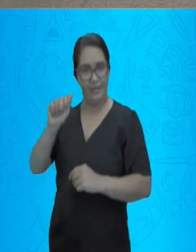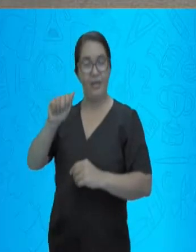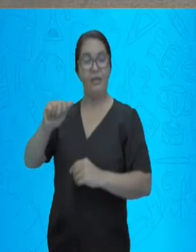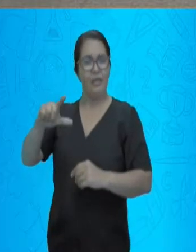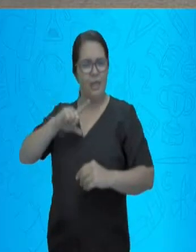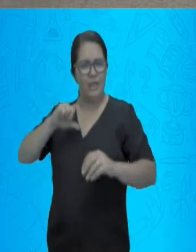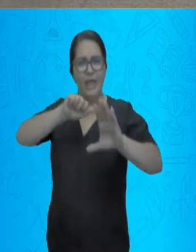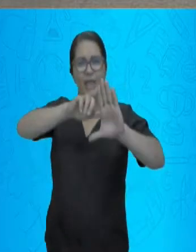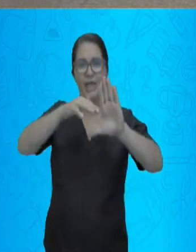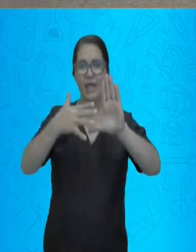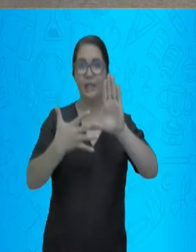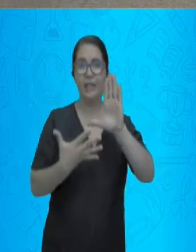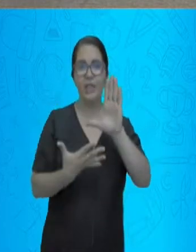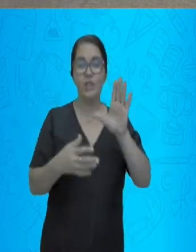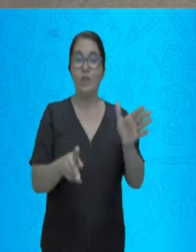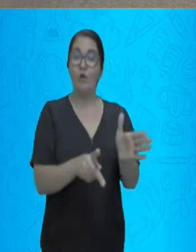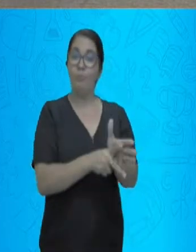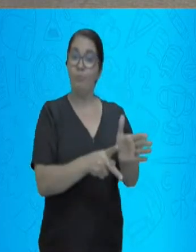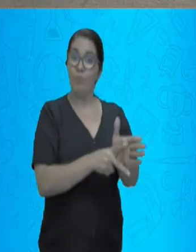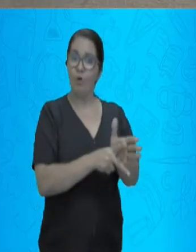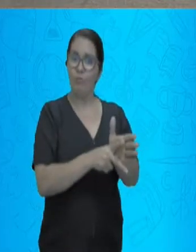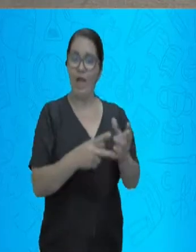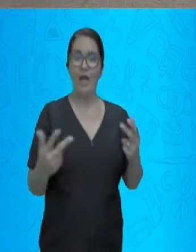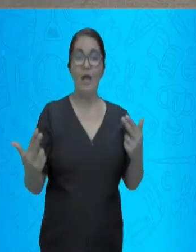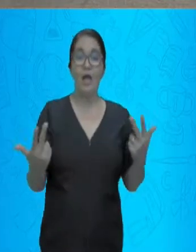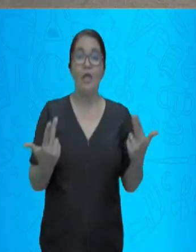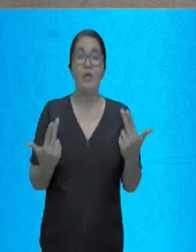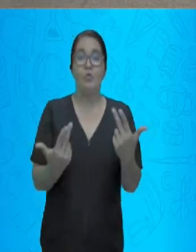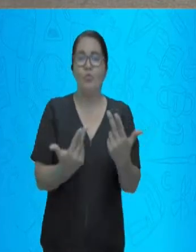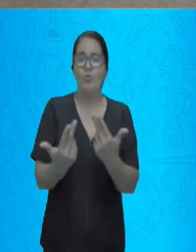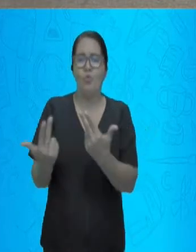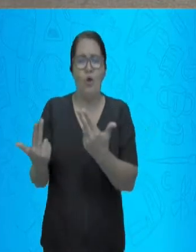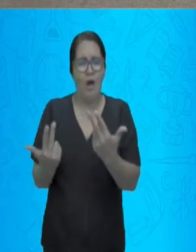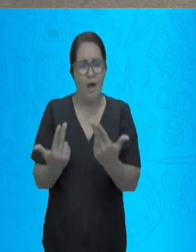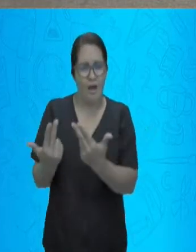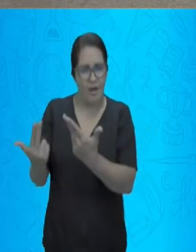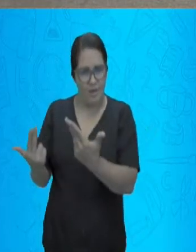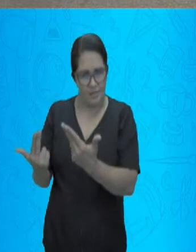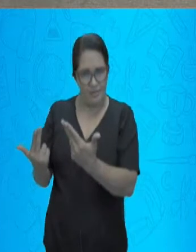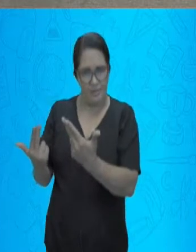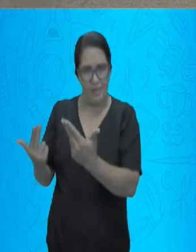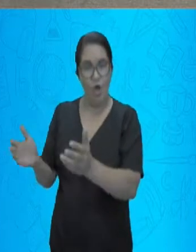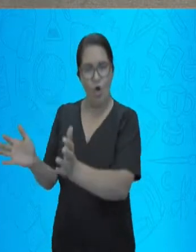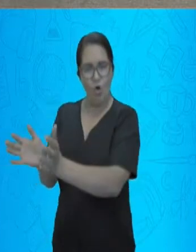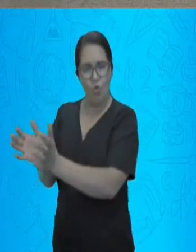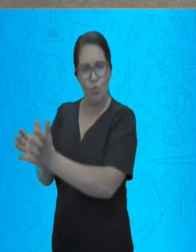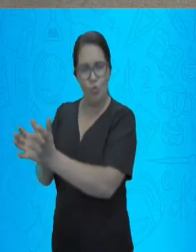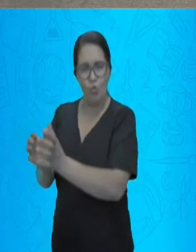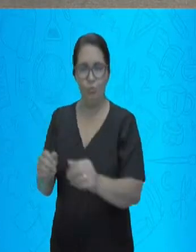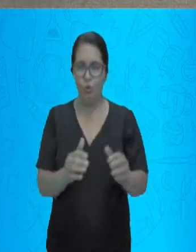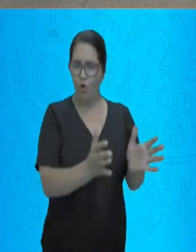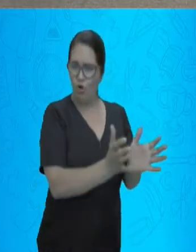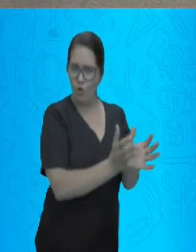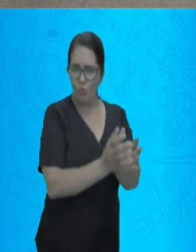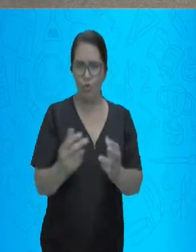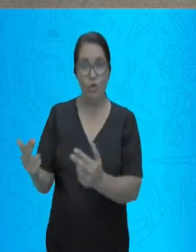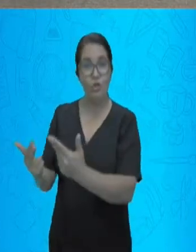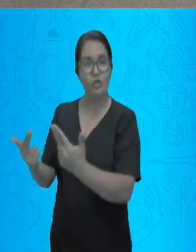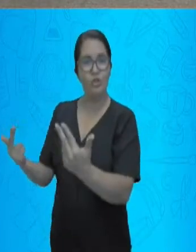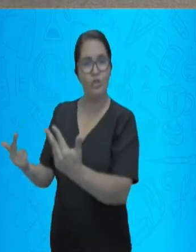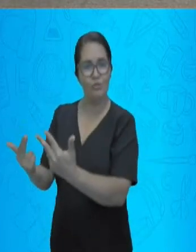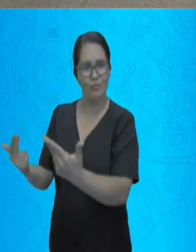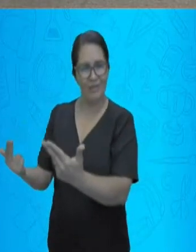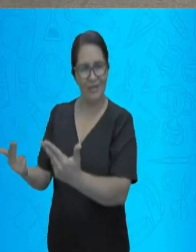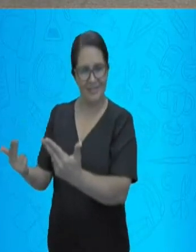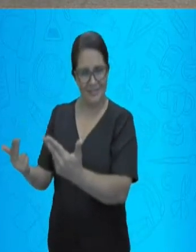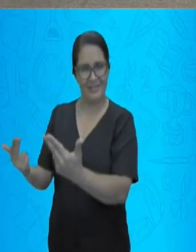características, a mesma constituição, é denominado substância